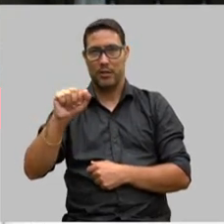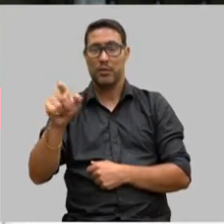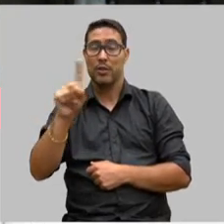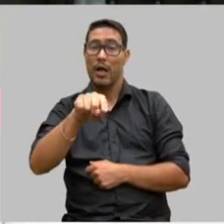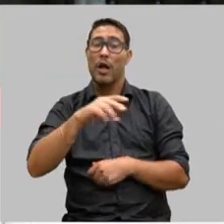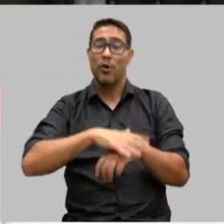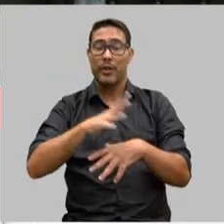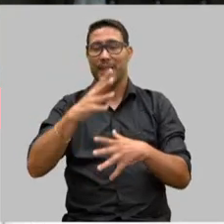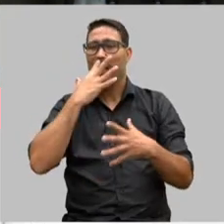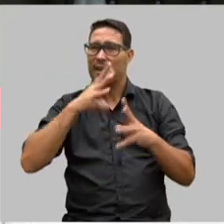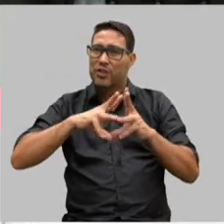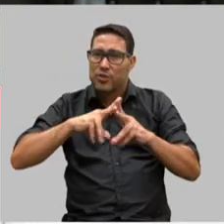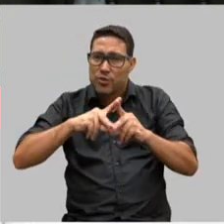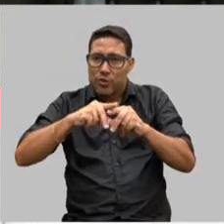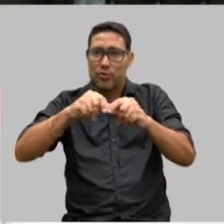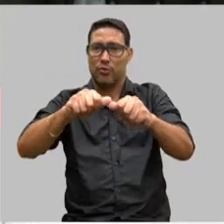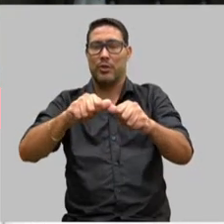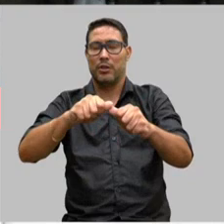humanidade.